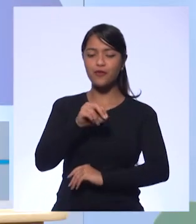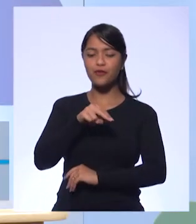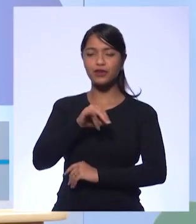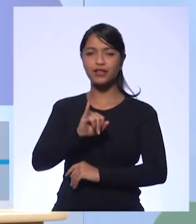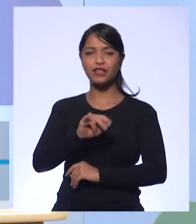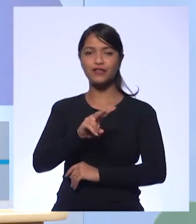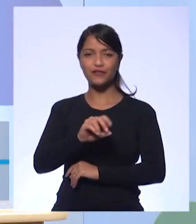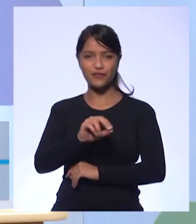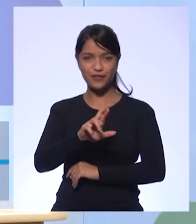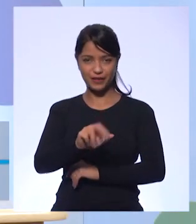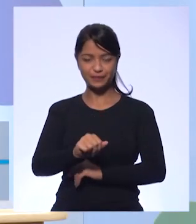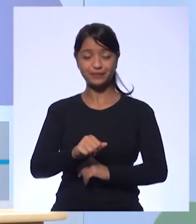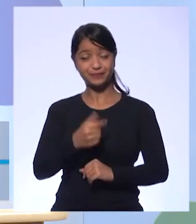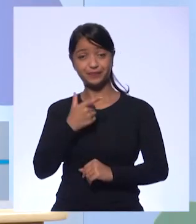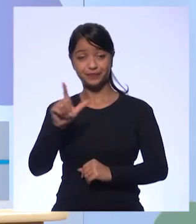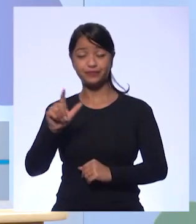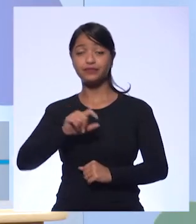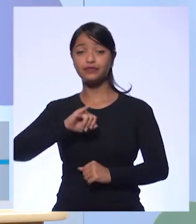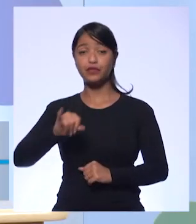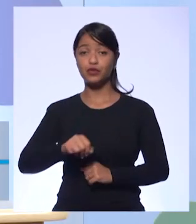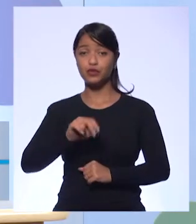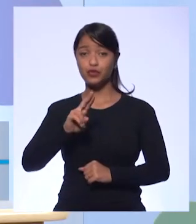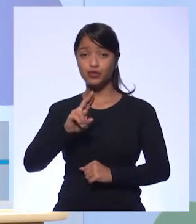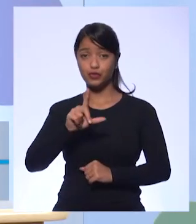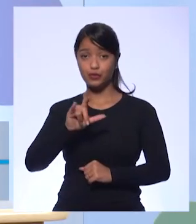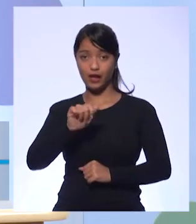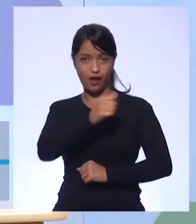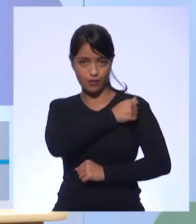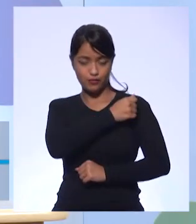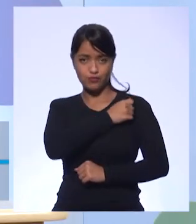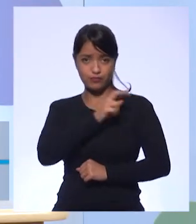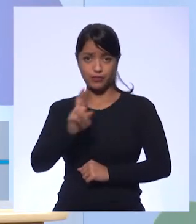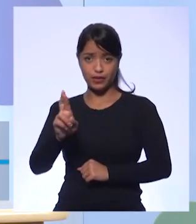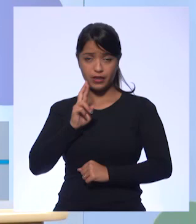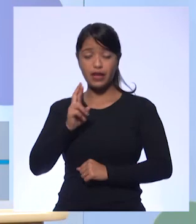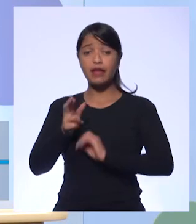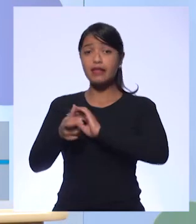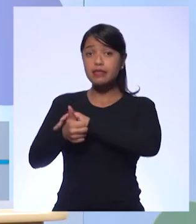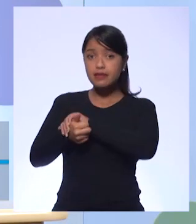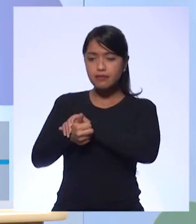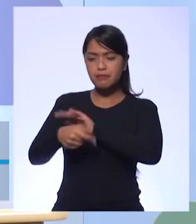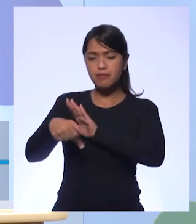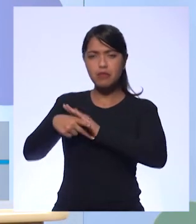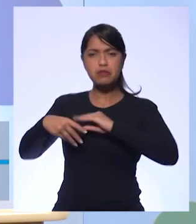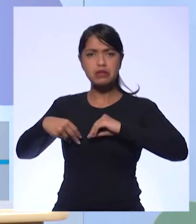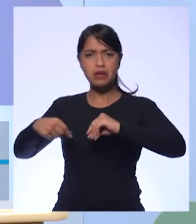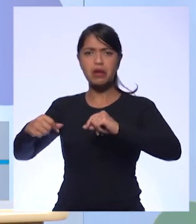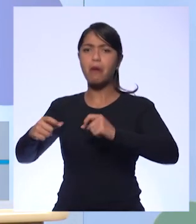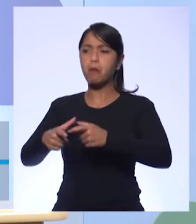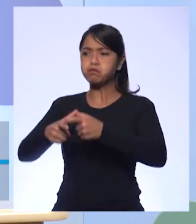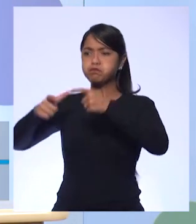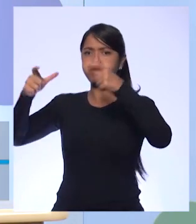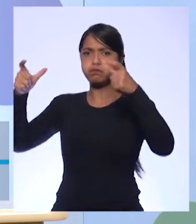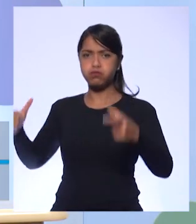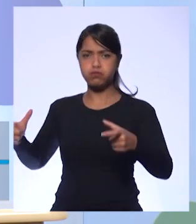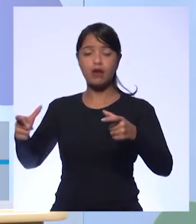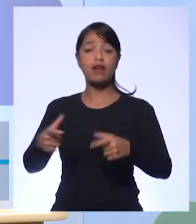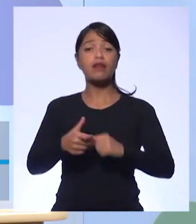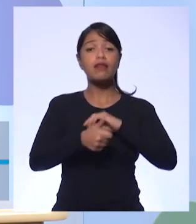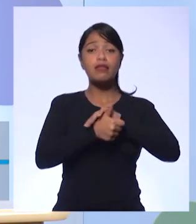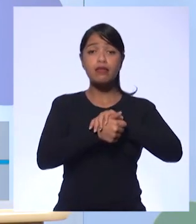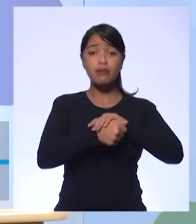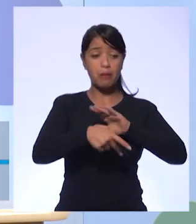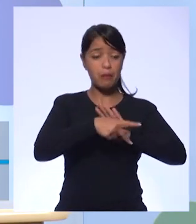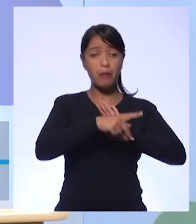dos Santos fala assim, que existem mais tartarugas terrestres do que marinhas. Confere. E a Júlia da Silva, eu